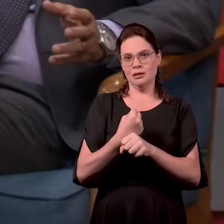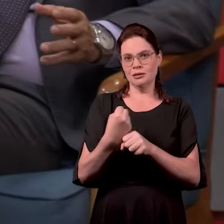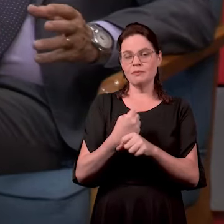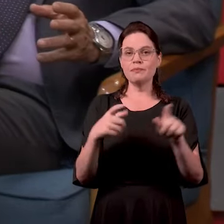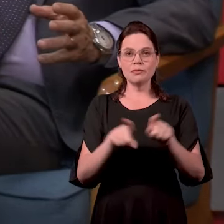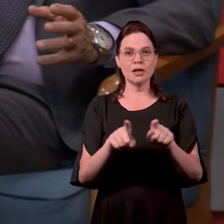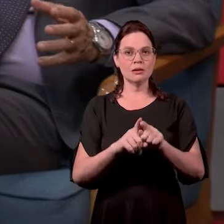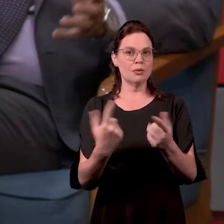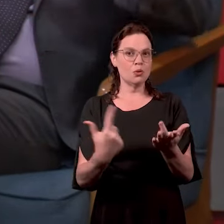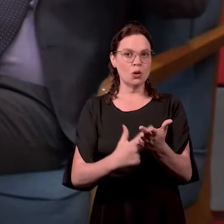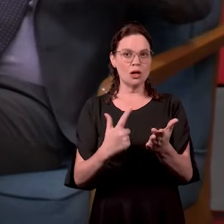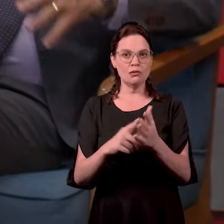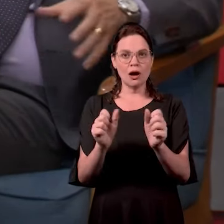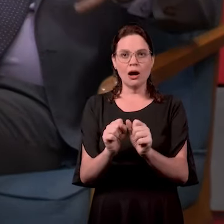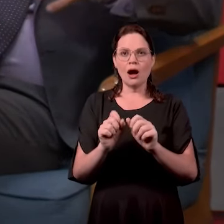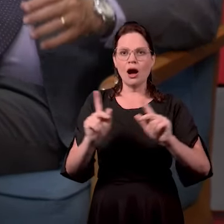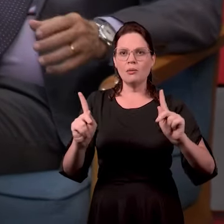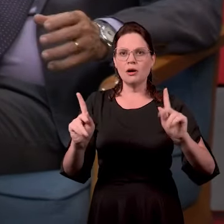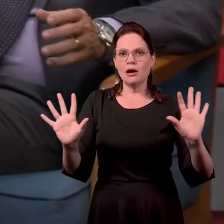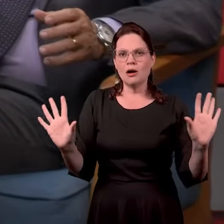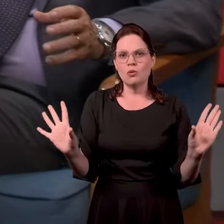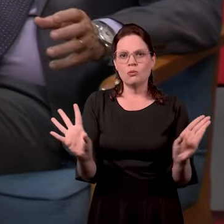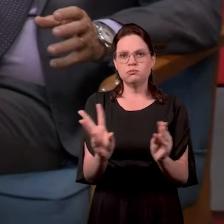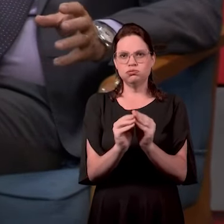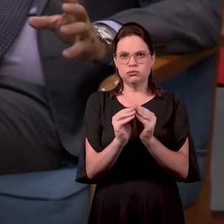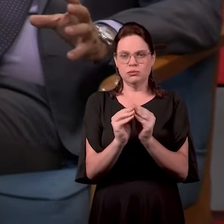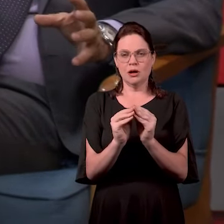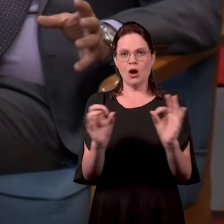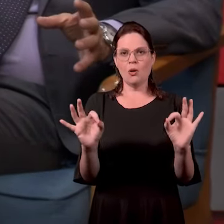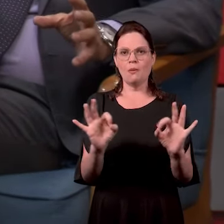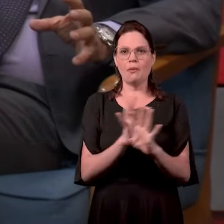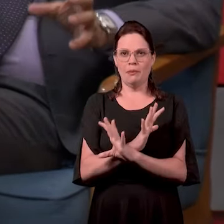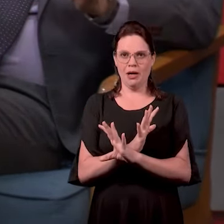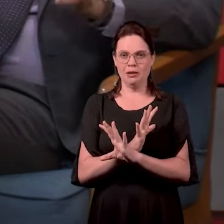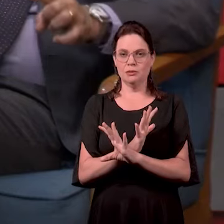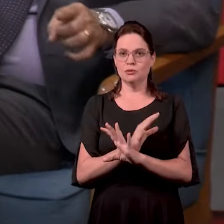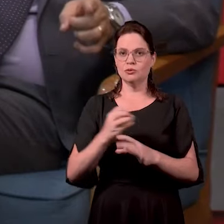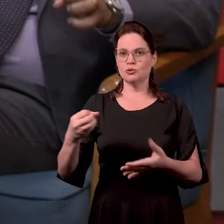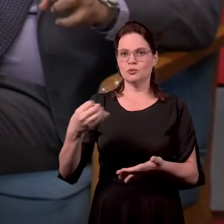bem como o livro de Apocalipse, fechando esse cânon cristão.